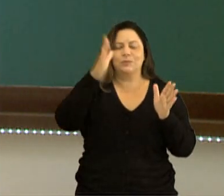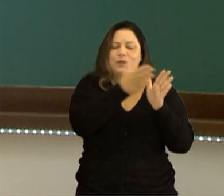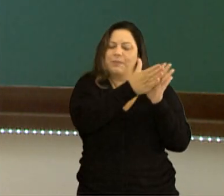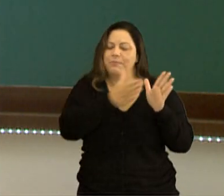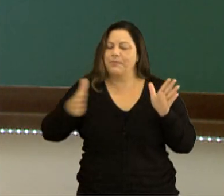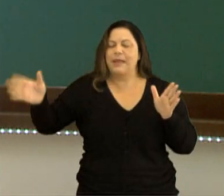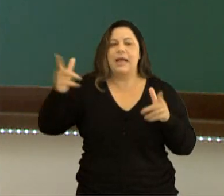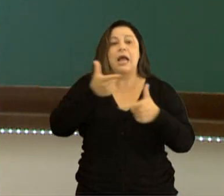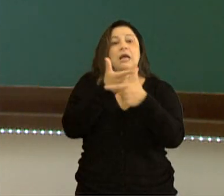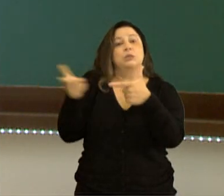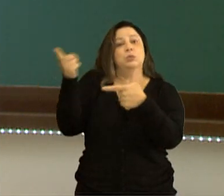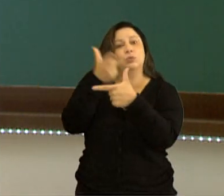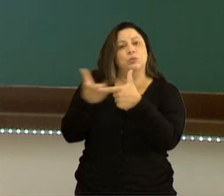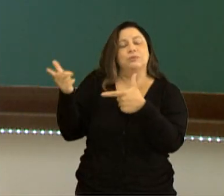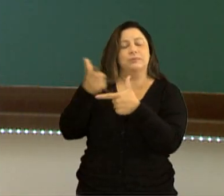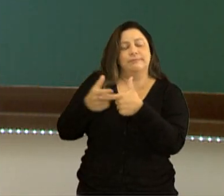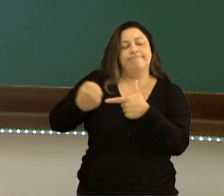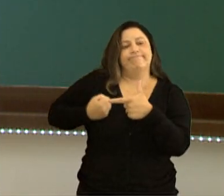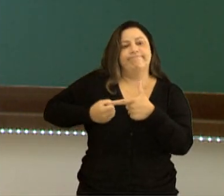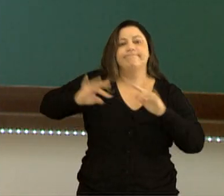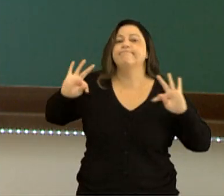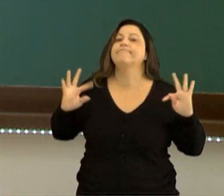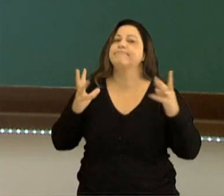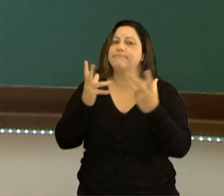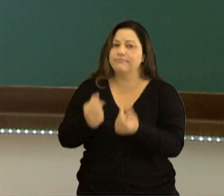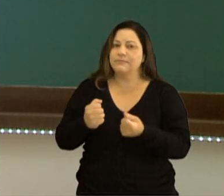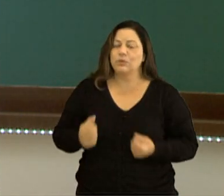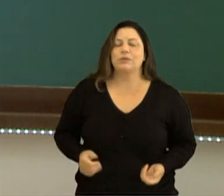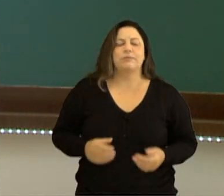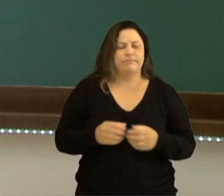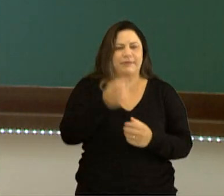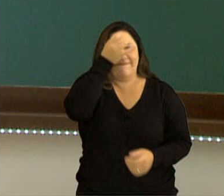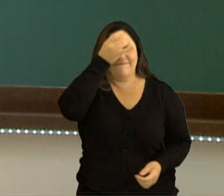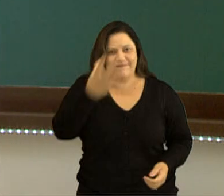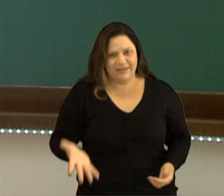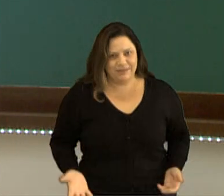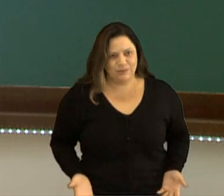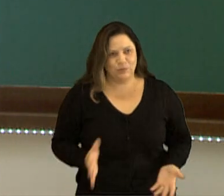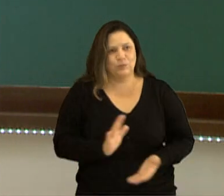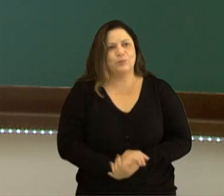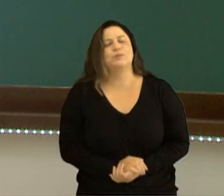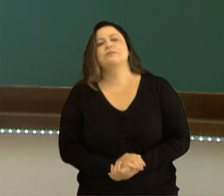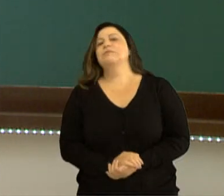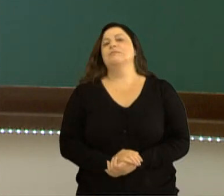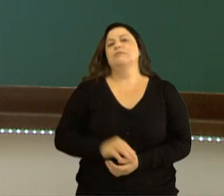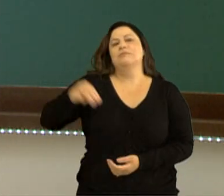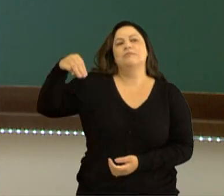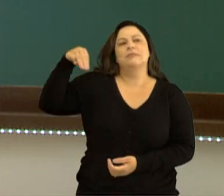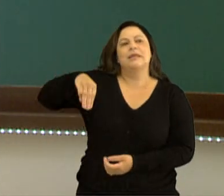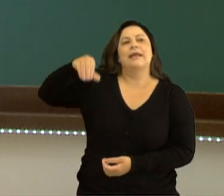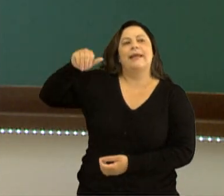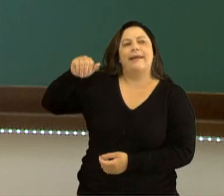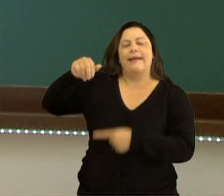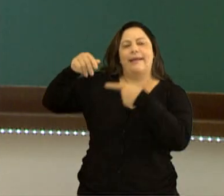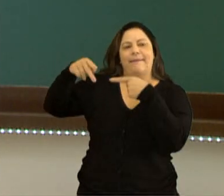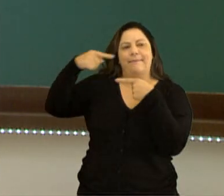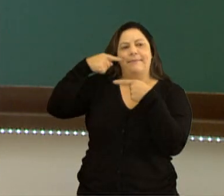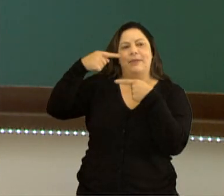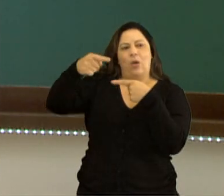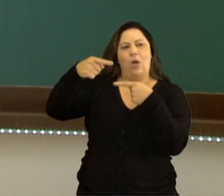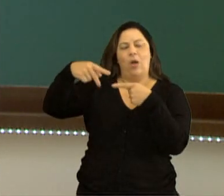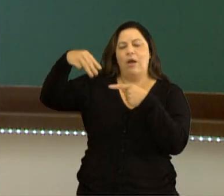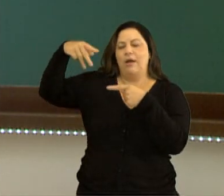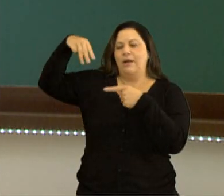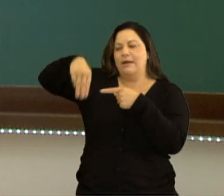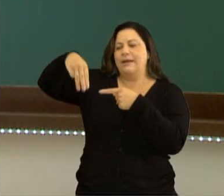ter, dividido pelo número total que eu tiver. Tranquilo, não é verdade? E a média ponderada, que elas são bem